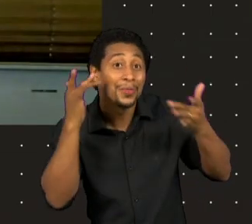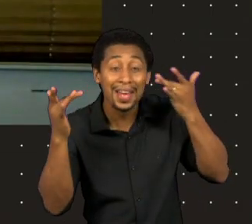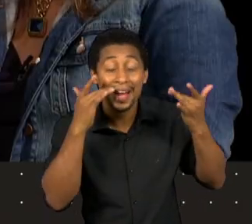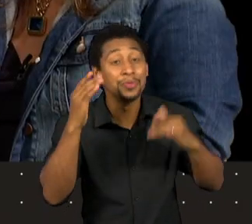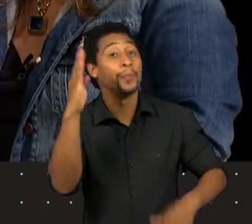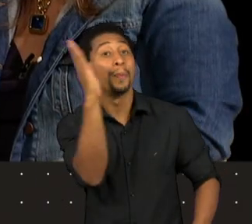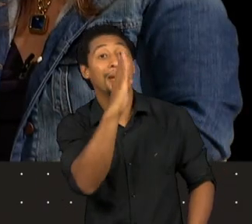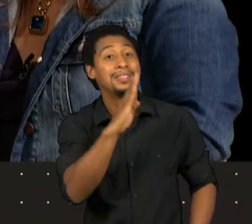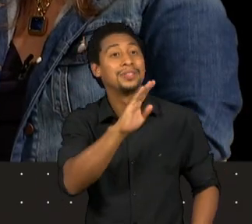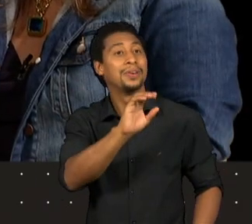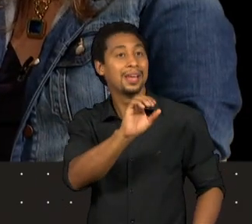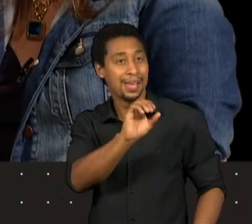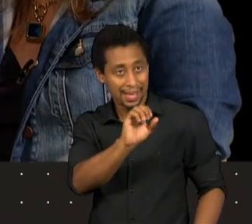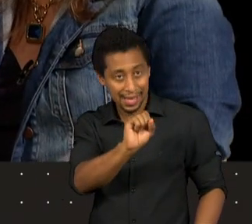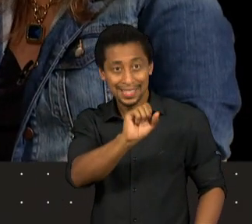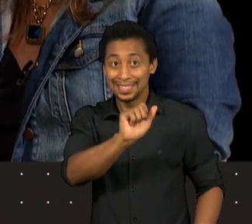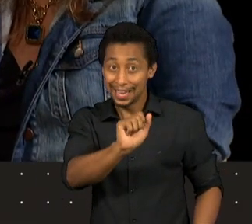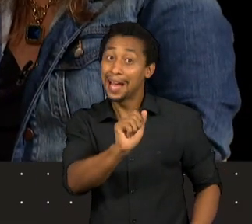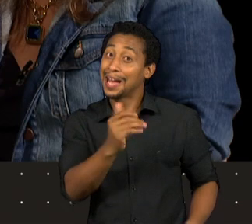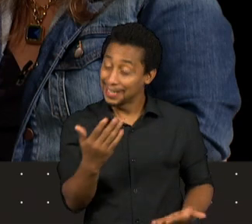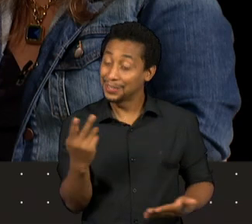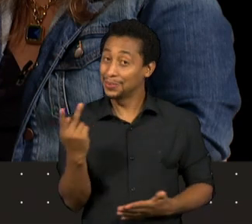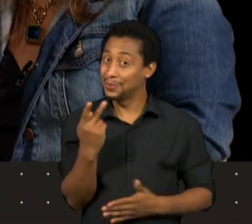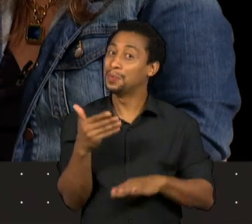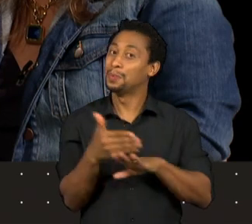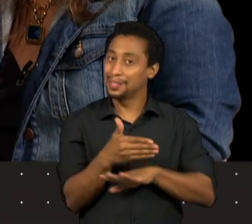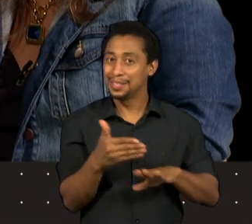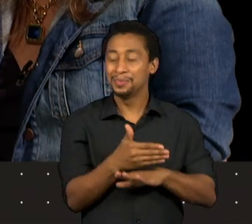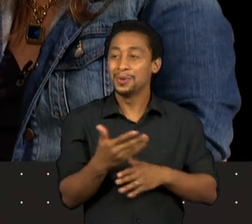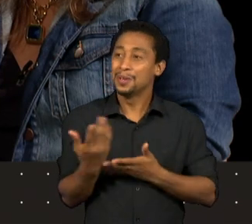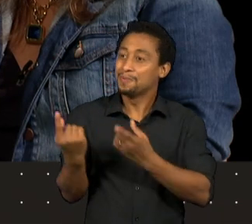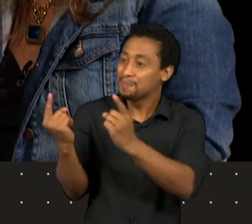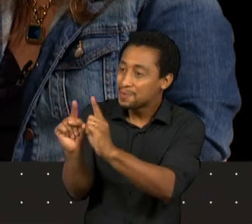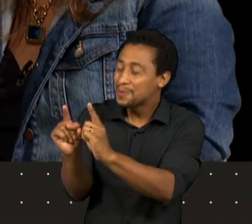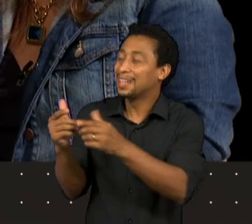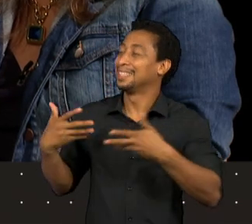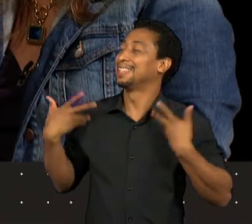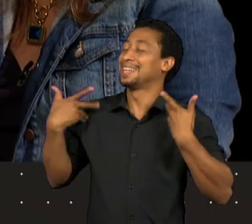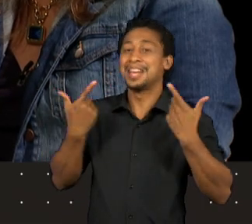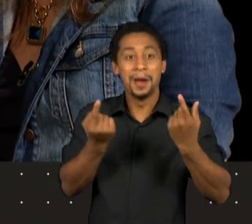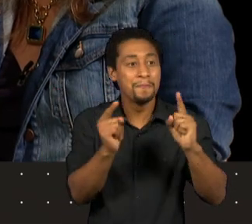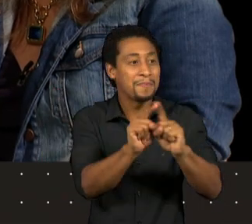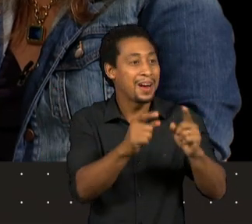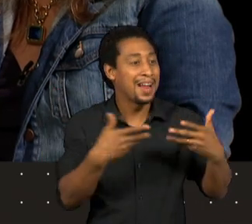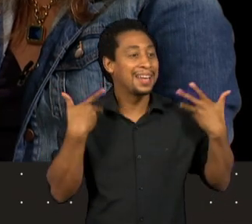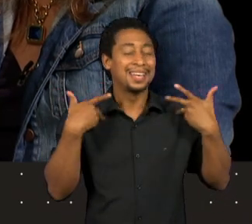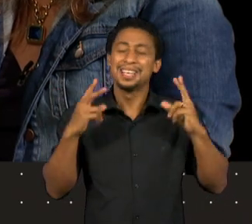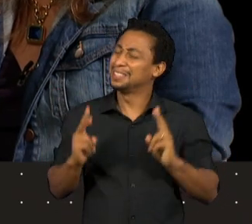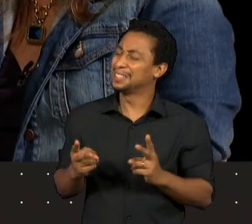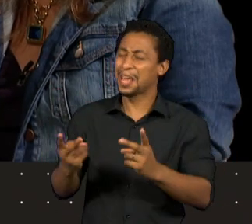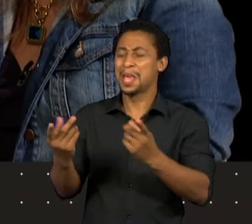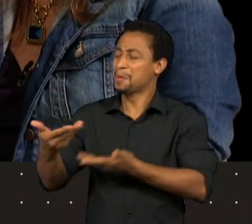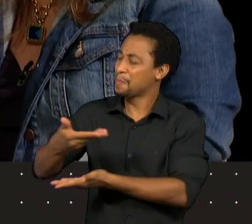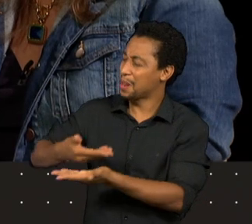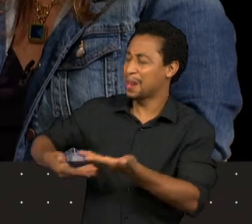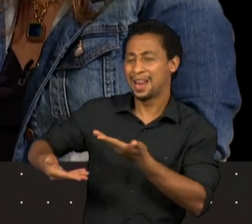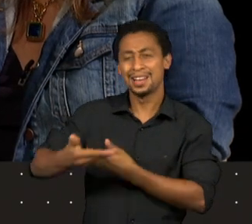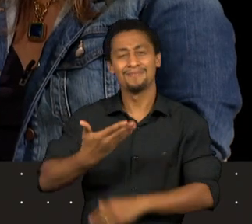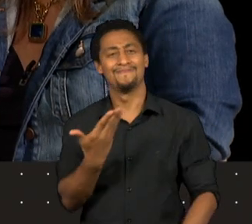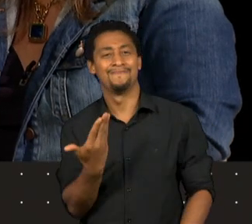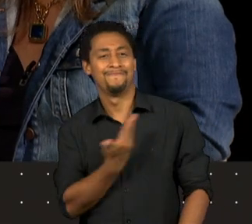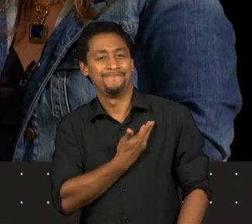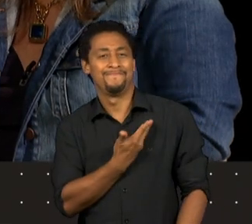Moraes. Os meus encontros com Maiara Magre sempre foram de muita alegria, de muita camaradagem, de muito coleguismo. Maiara é